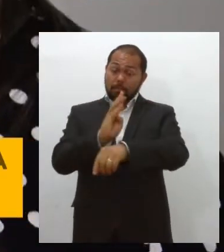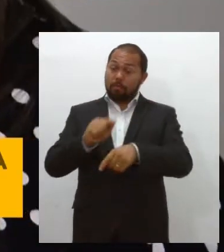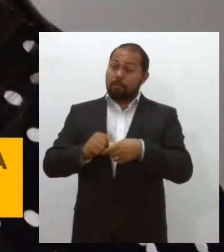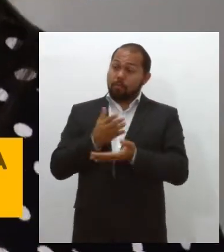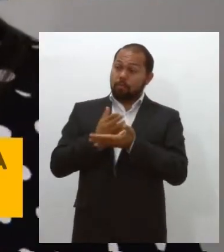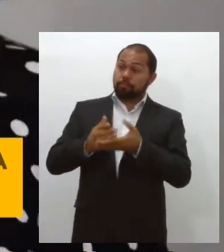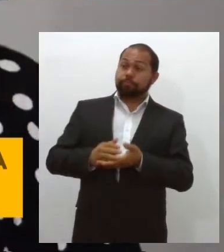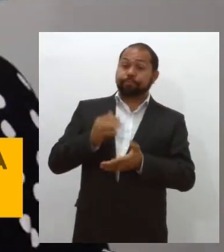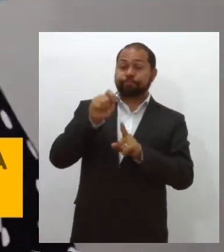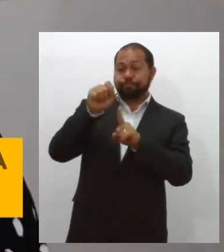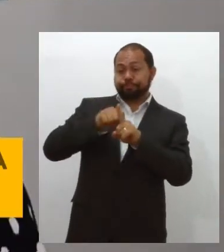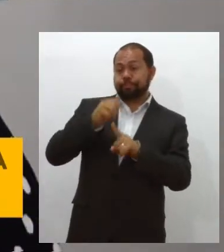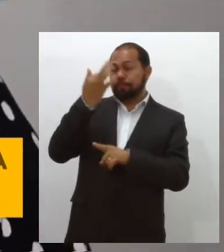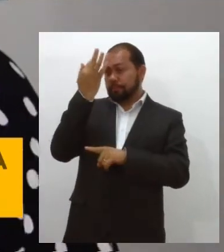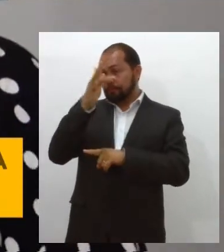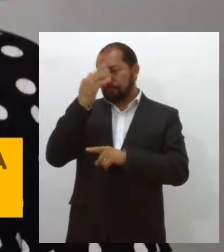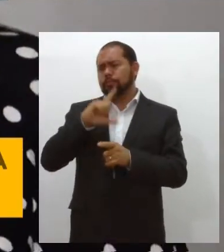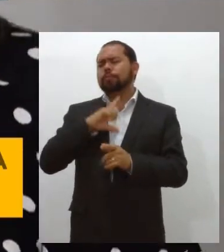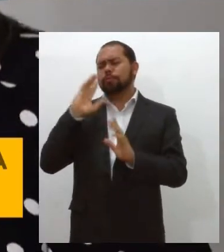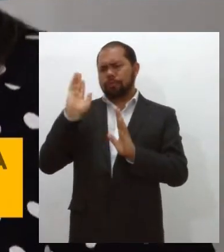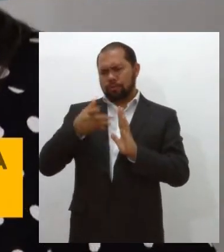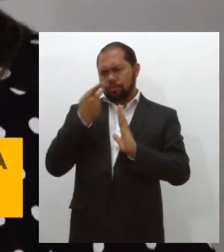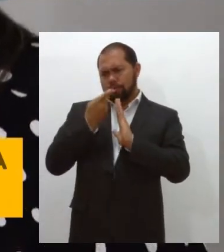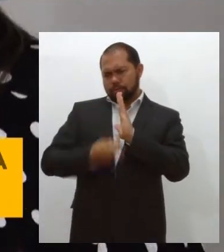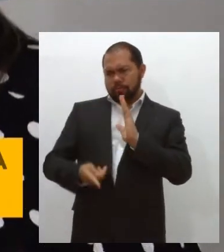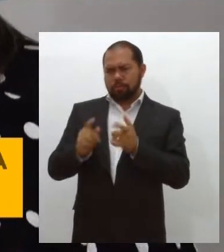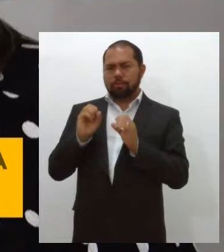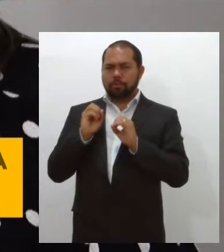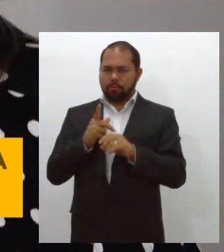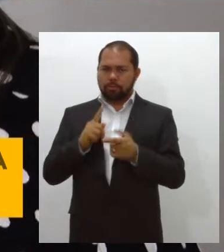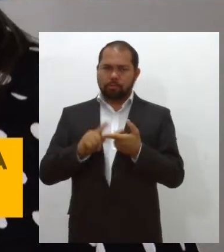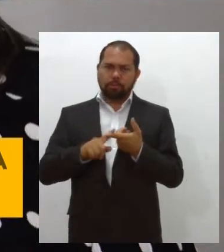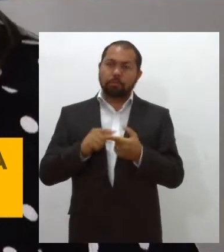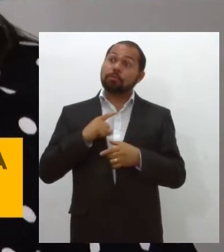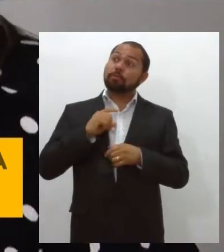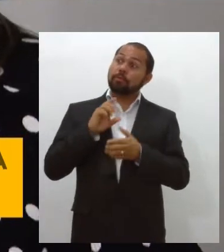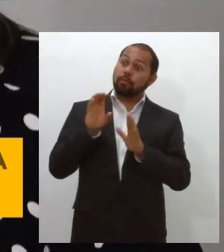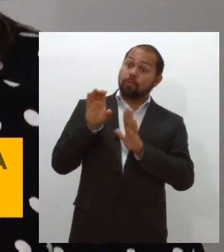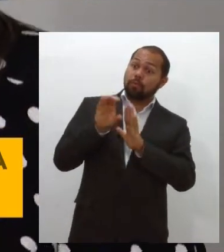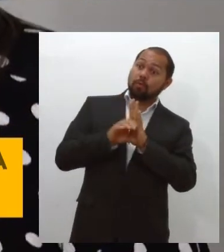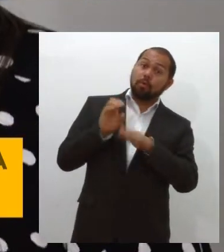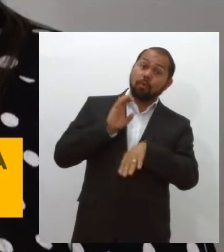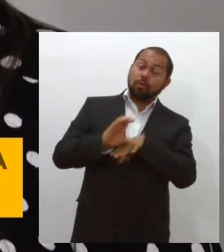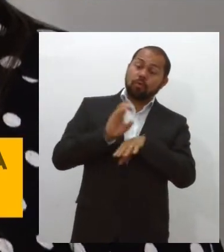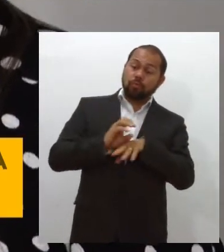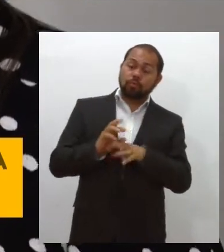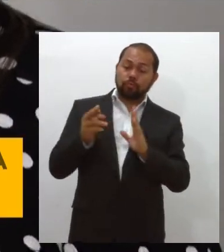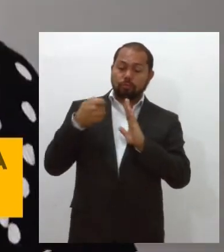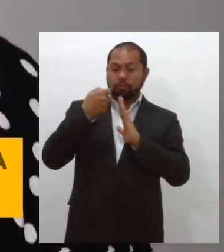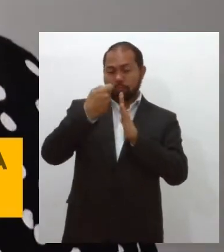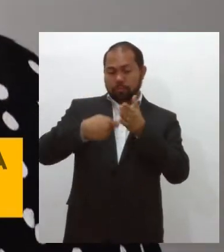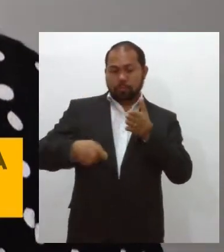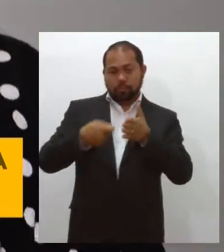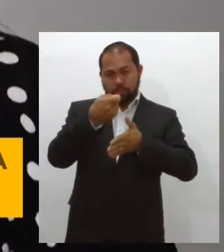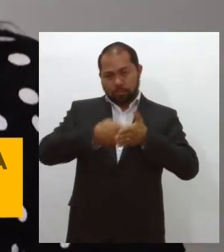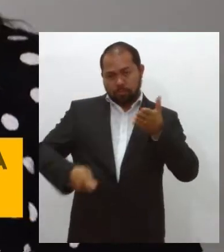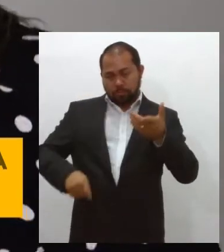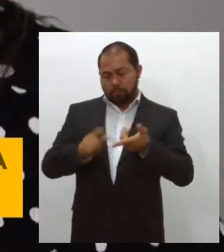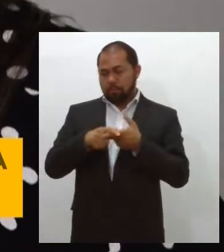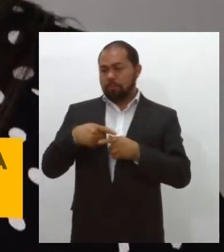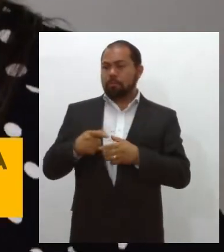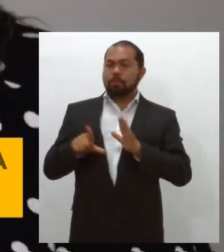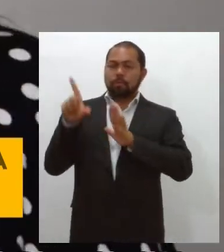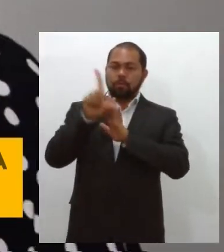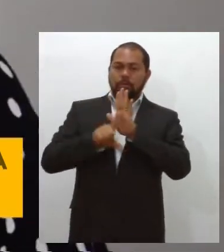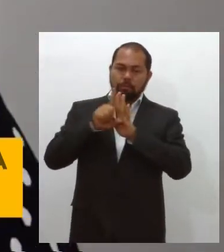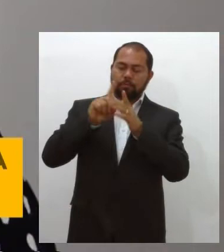projeto já existe, tá? Já tivemos um curso de redação legislativa, que foi com o professor André, e agora o